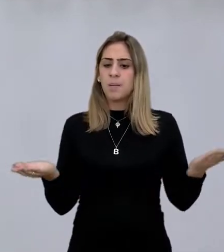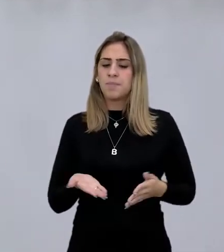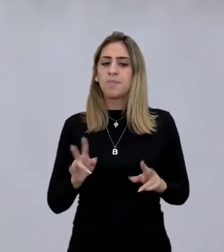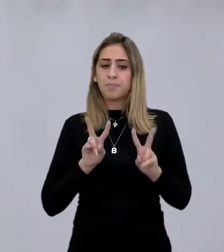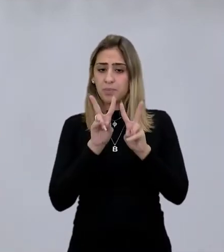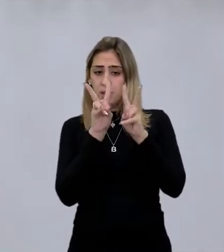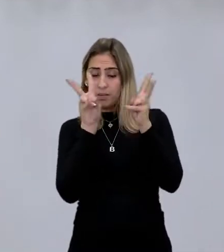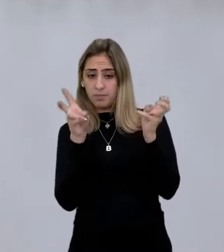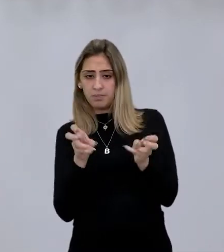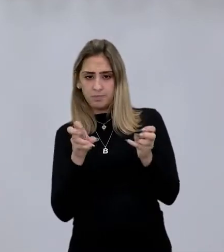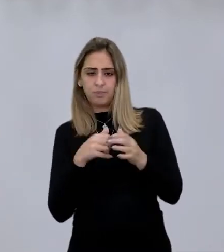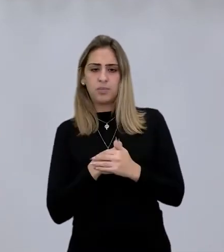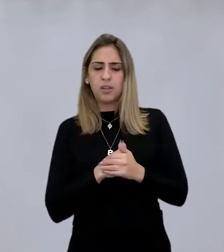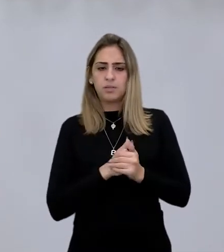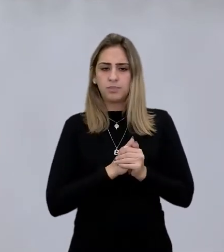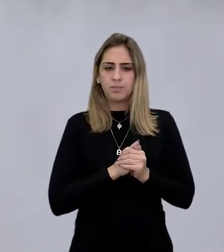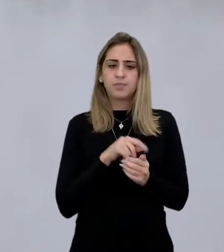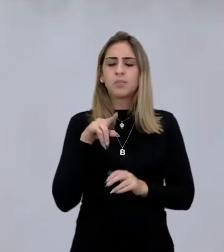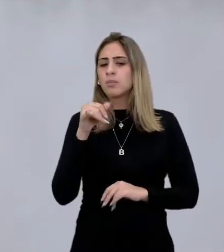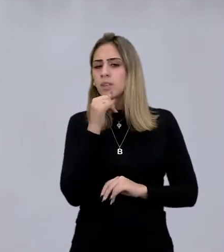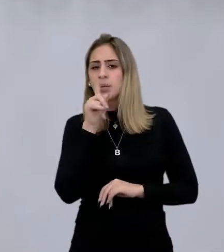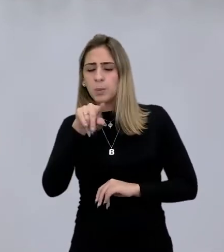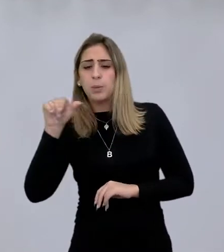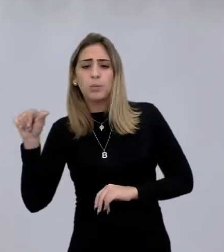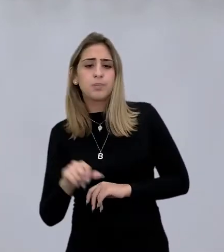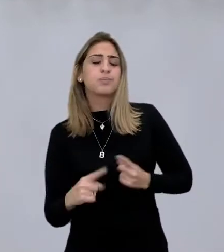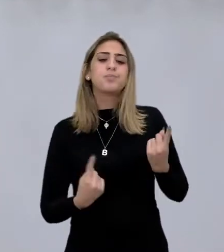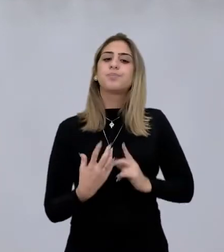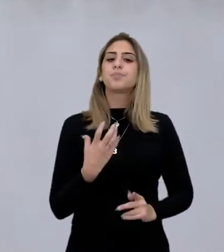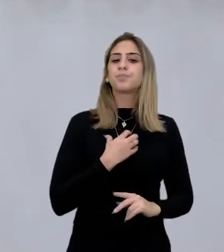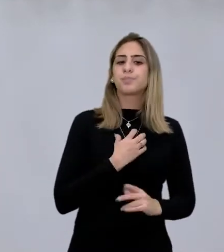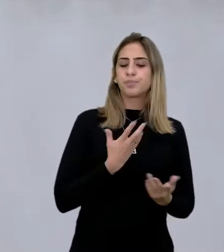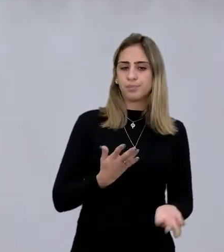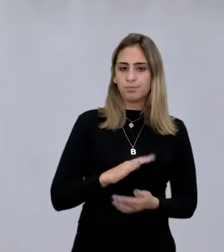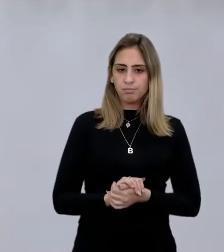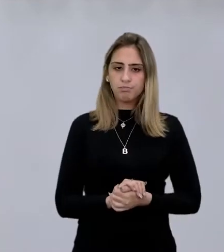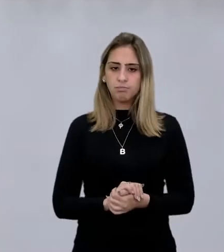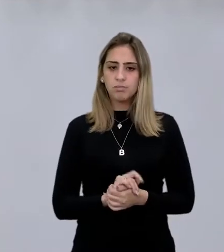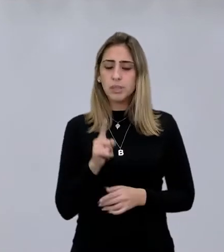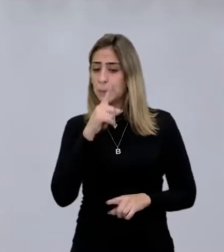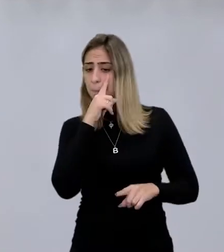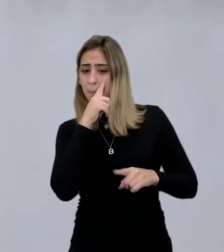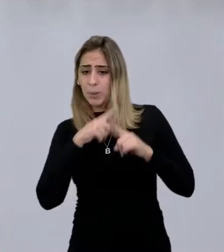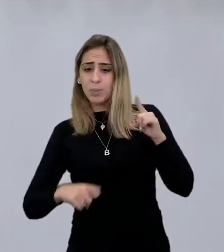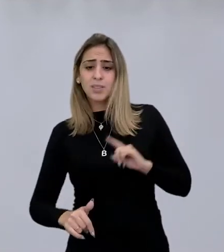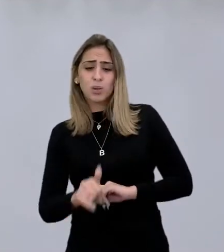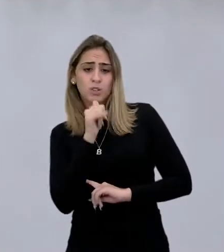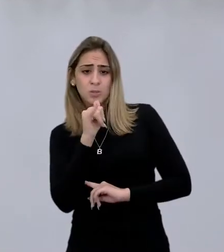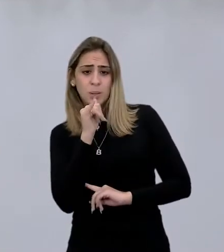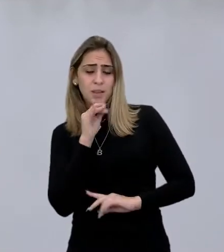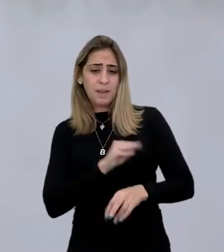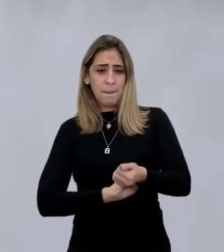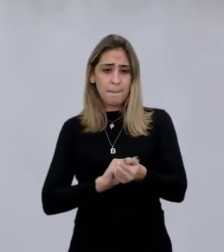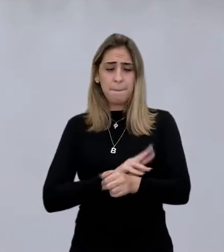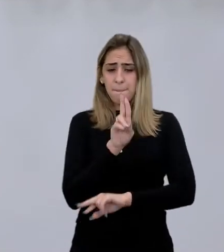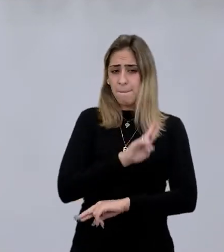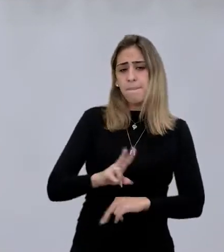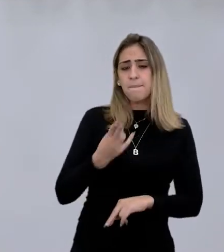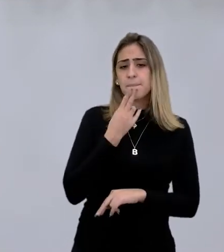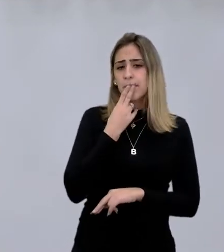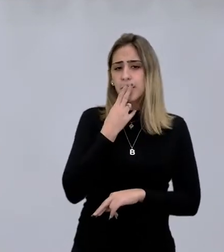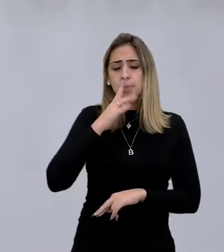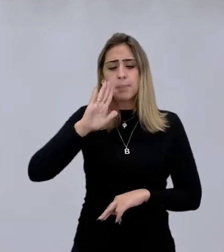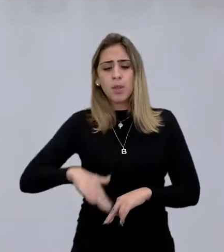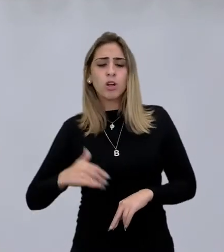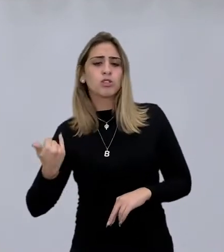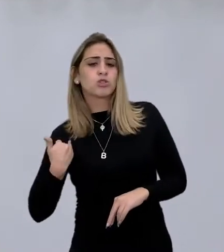um parênteses. Esse exemplo é ruim em qual sentido? A proibição de bebida alcoólica e uso de cigarros para